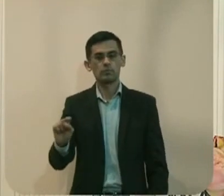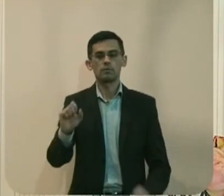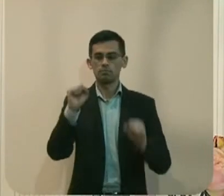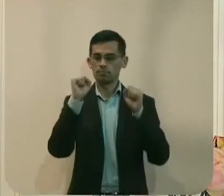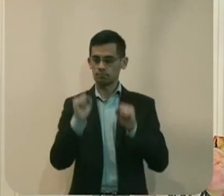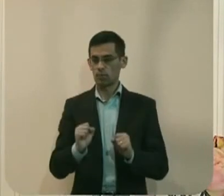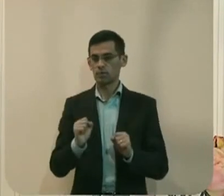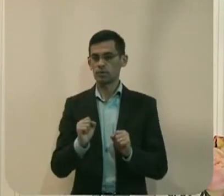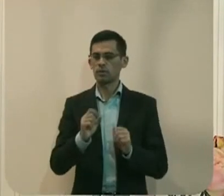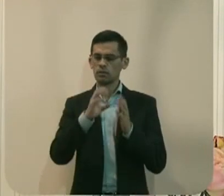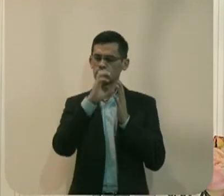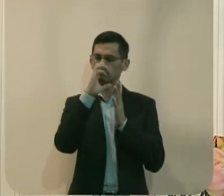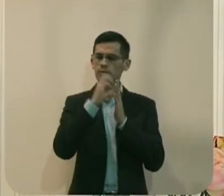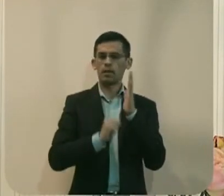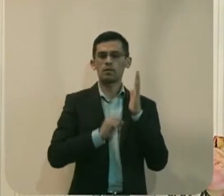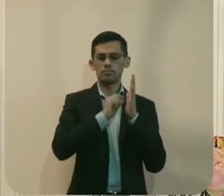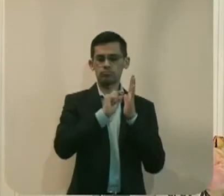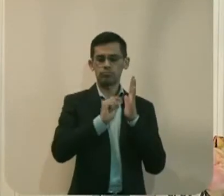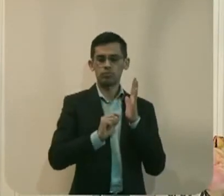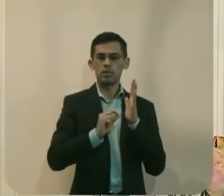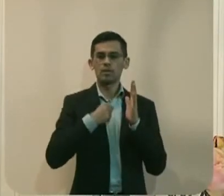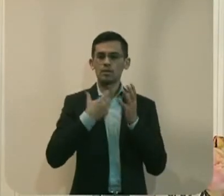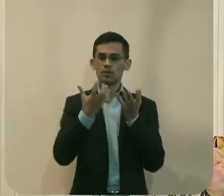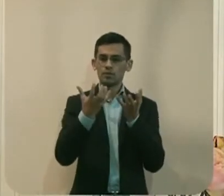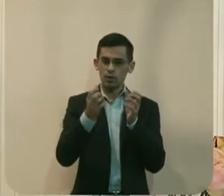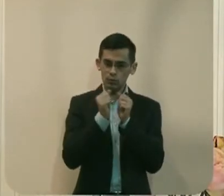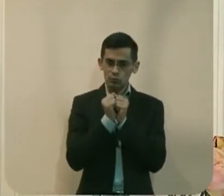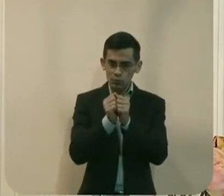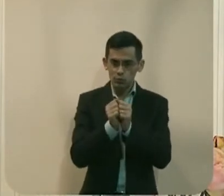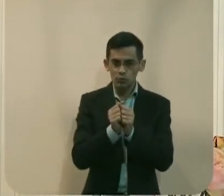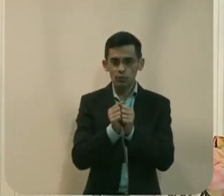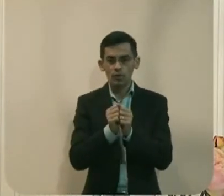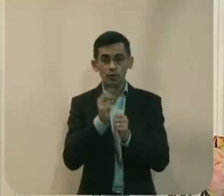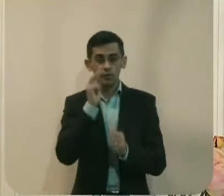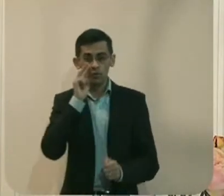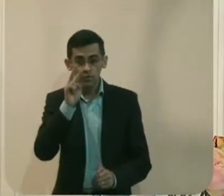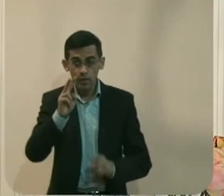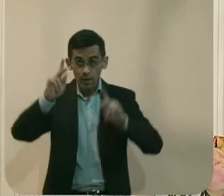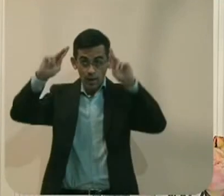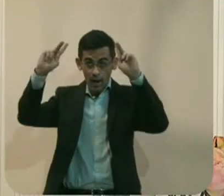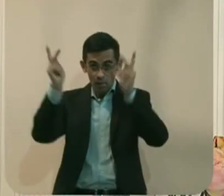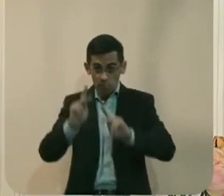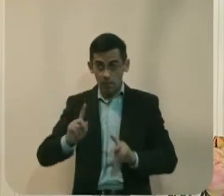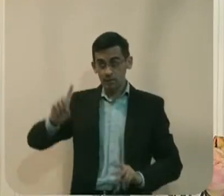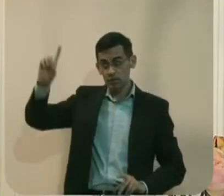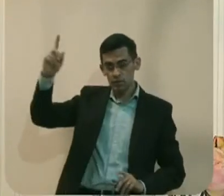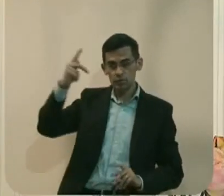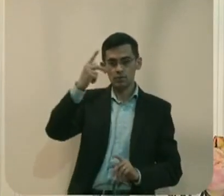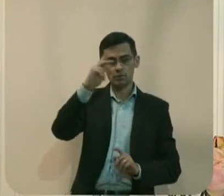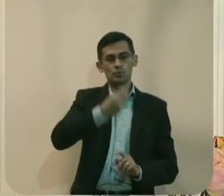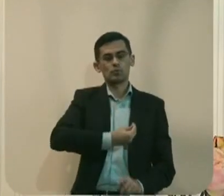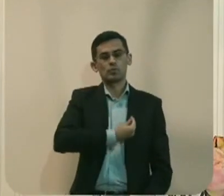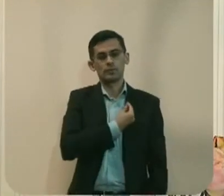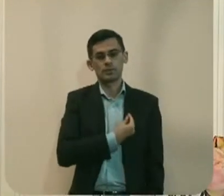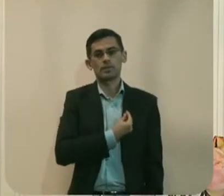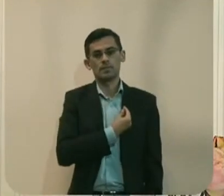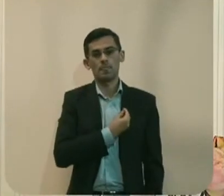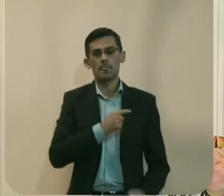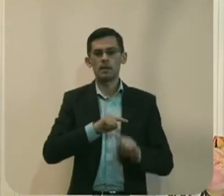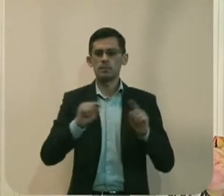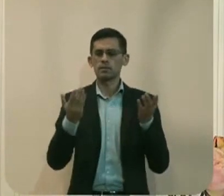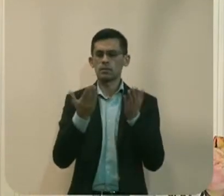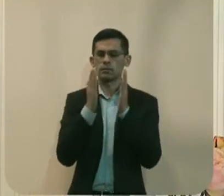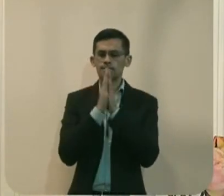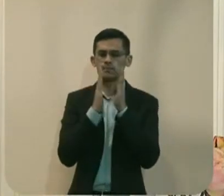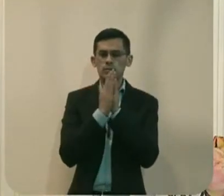link. Preencha. Eu quero acompanhar a sua vida. Quero ver a paz, o shalom de Deus sobre você. Mas agora eu